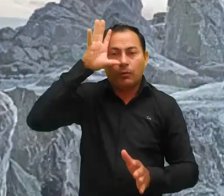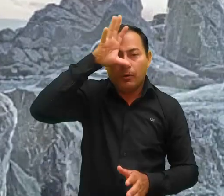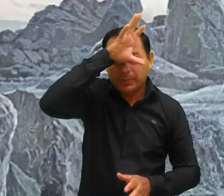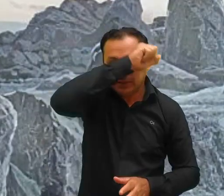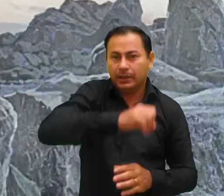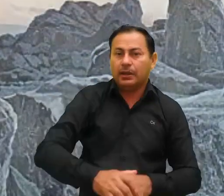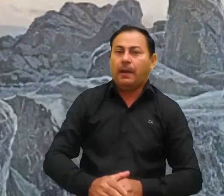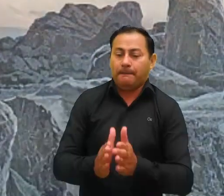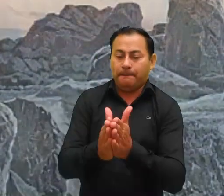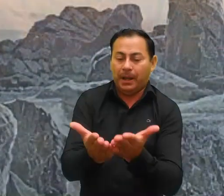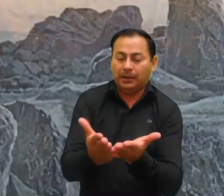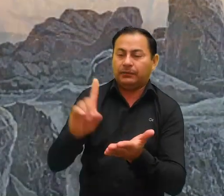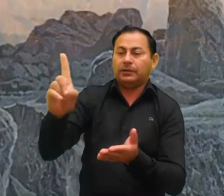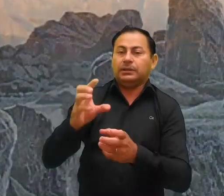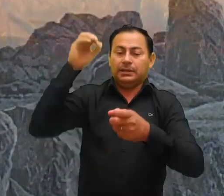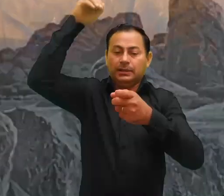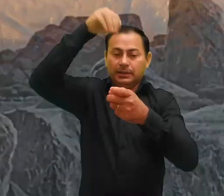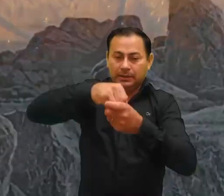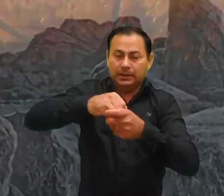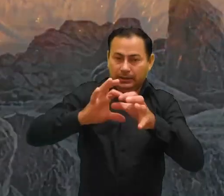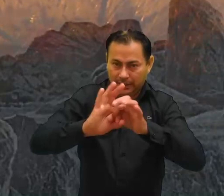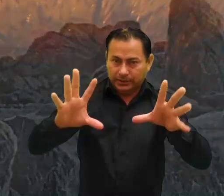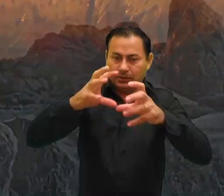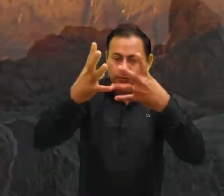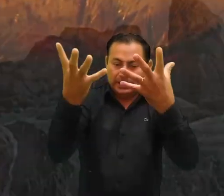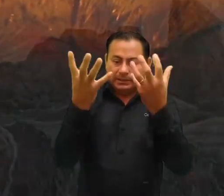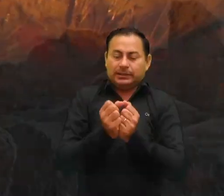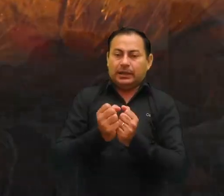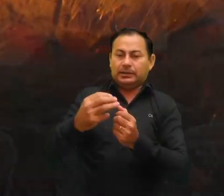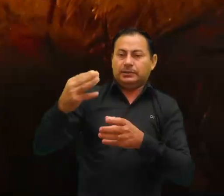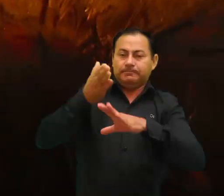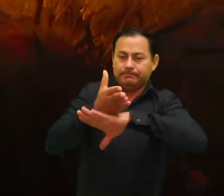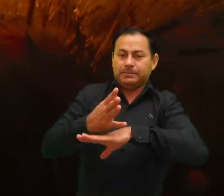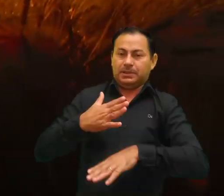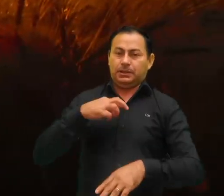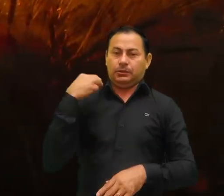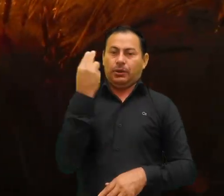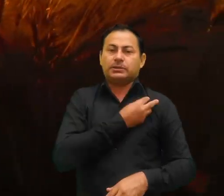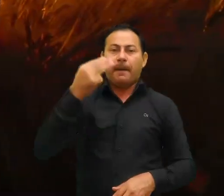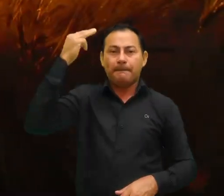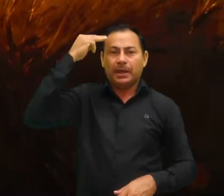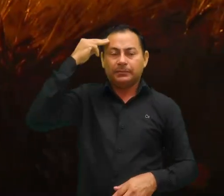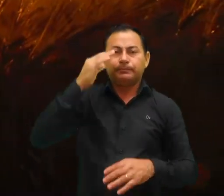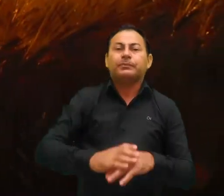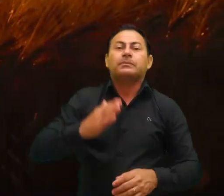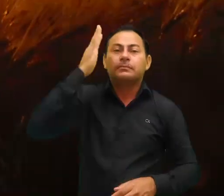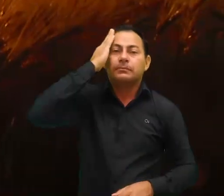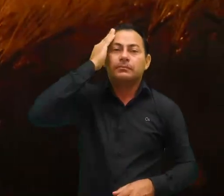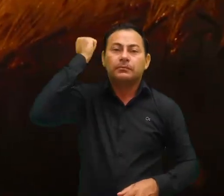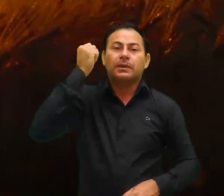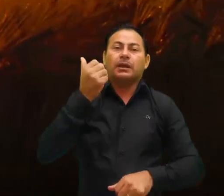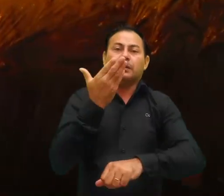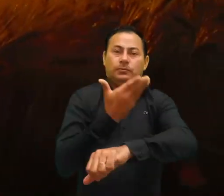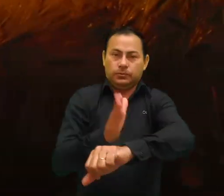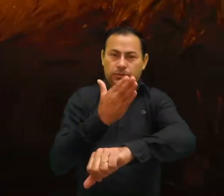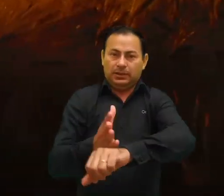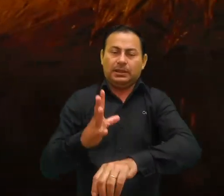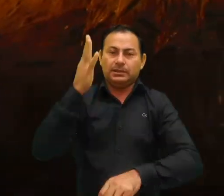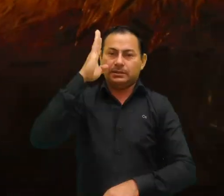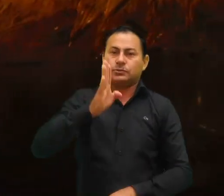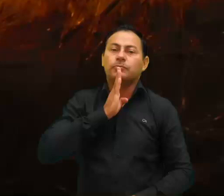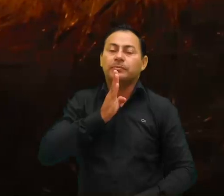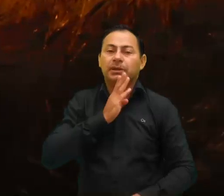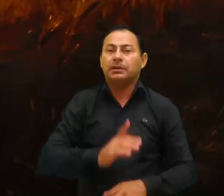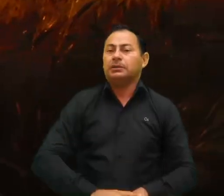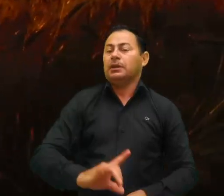compreendermos a palavra e deixarmos que ela penetre em nossas mentes. A sabedoria é a aplicação do conhecimento e não